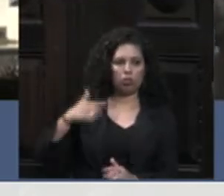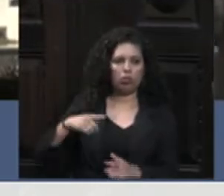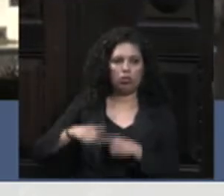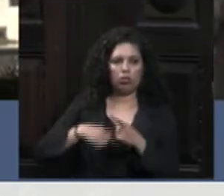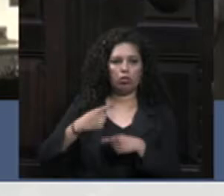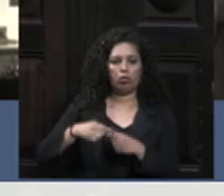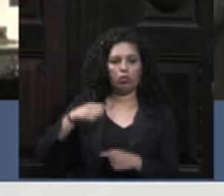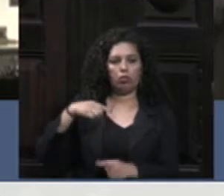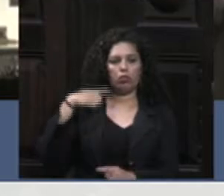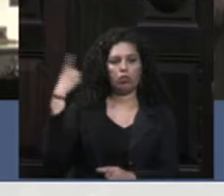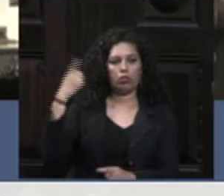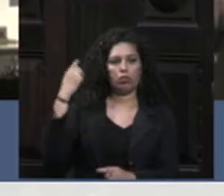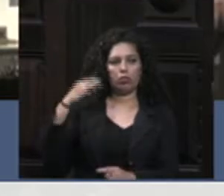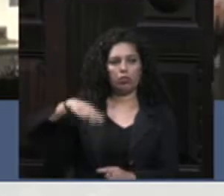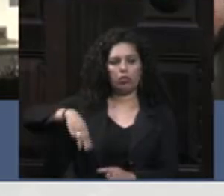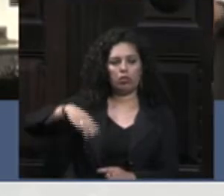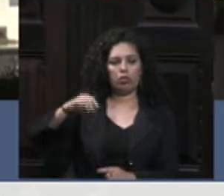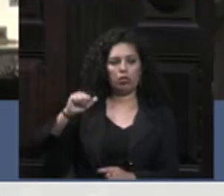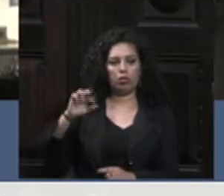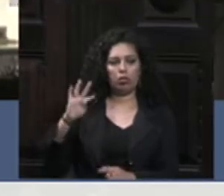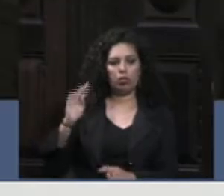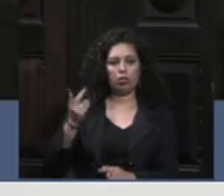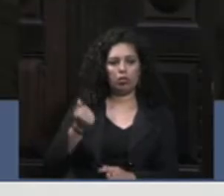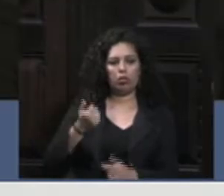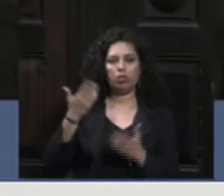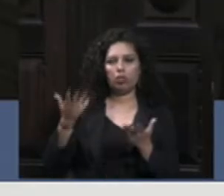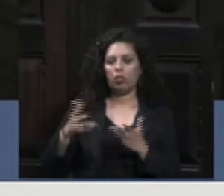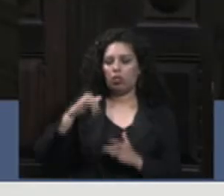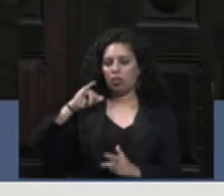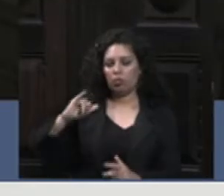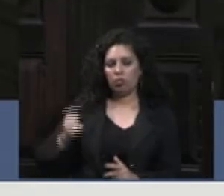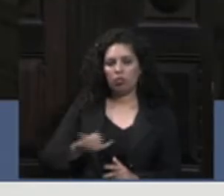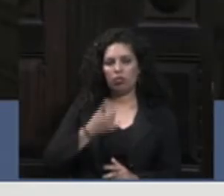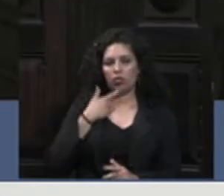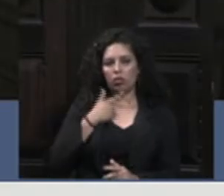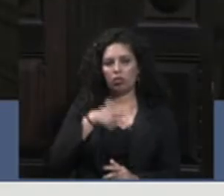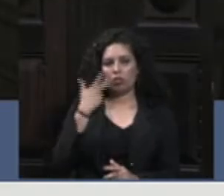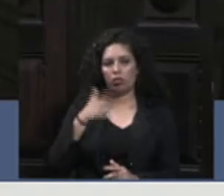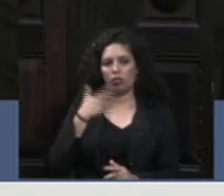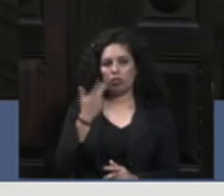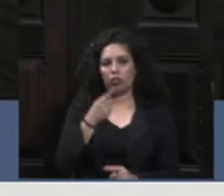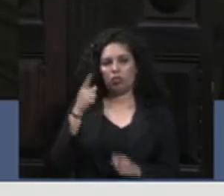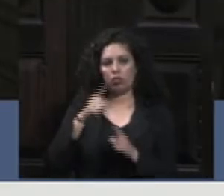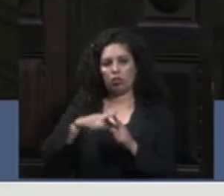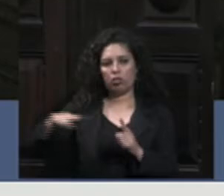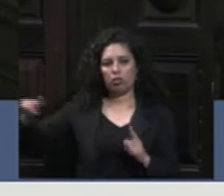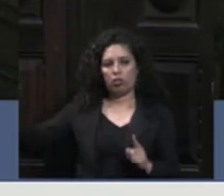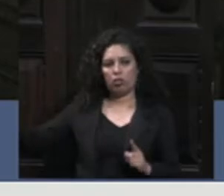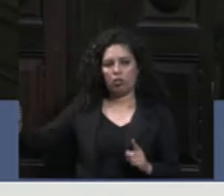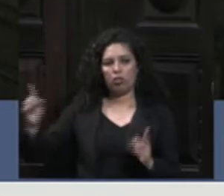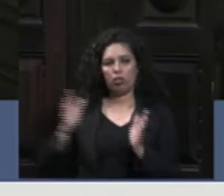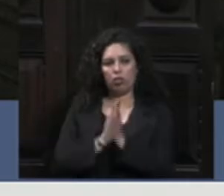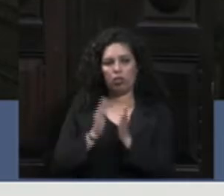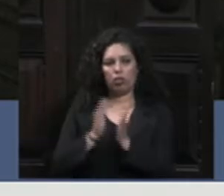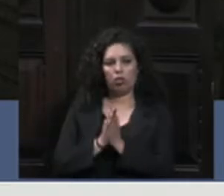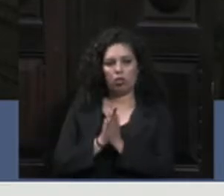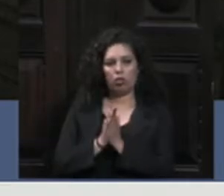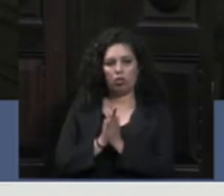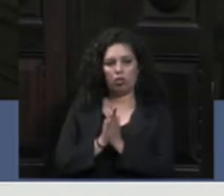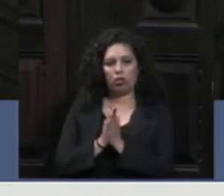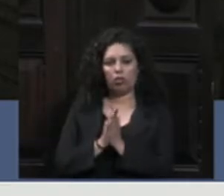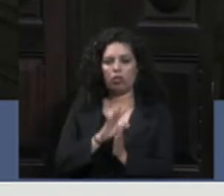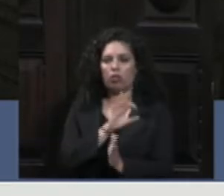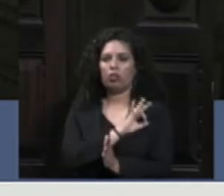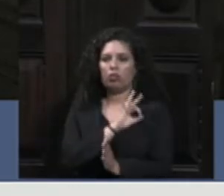Marta Rocha. Presidente, eu queria aproveitar, porque nós estamos na semana do aniversário da Polícia